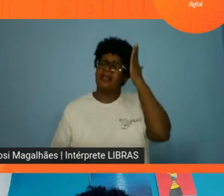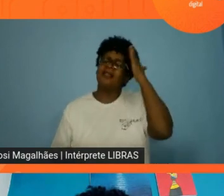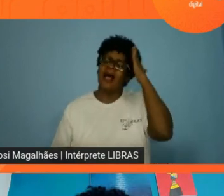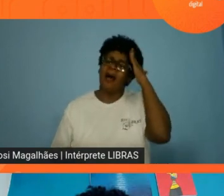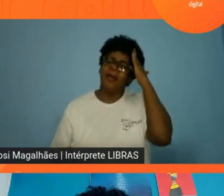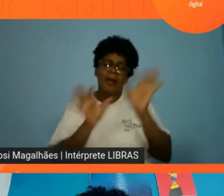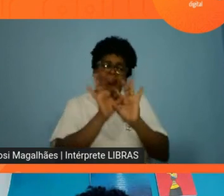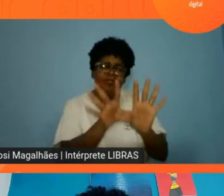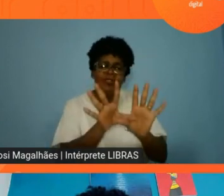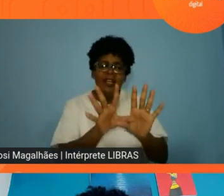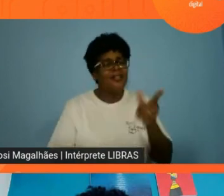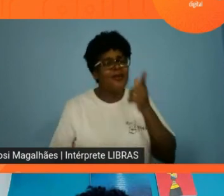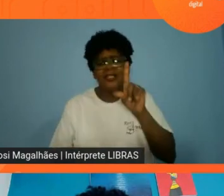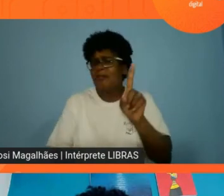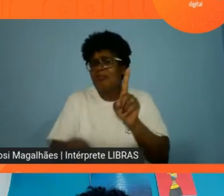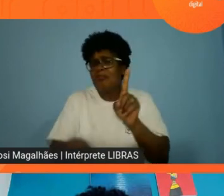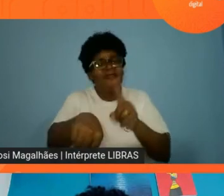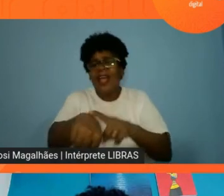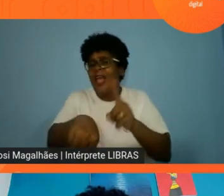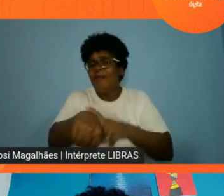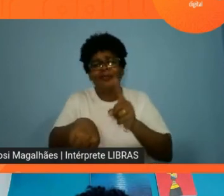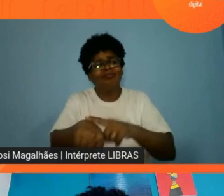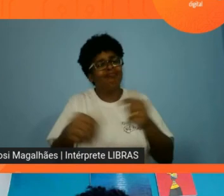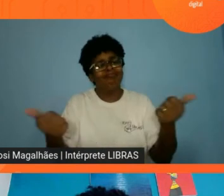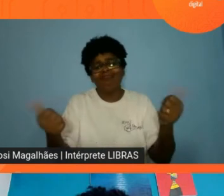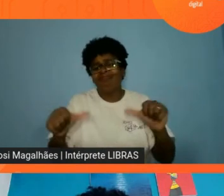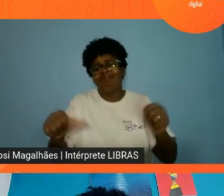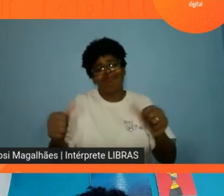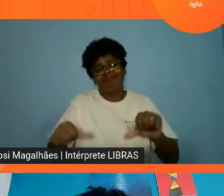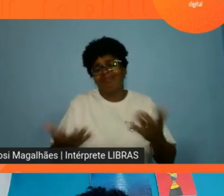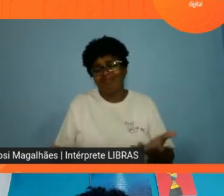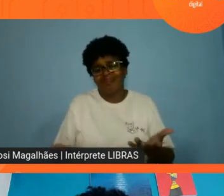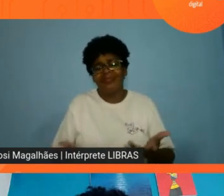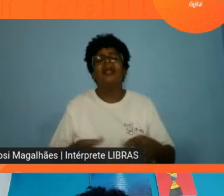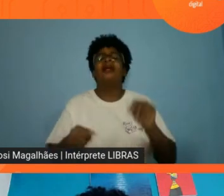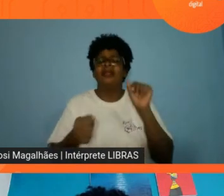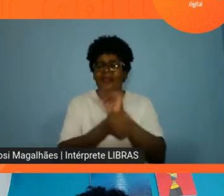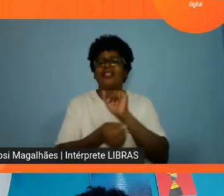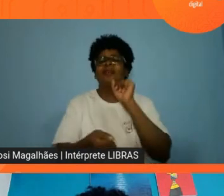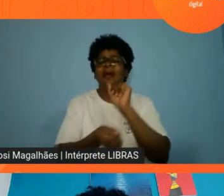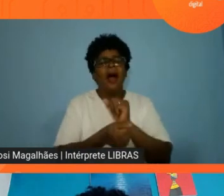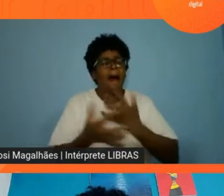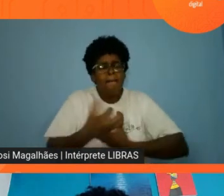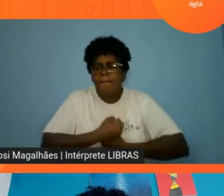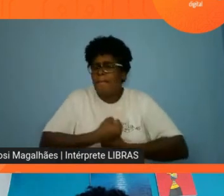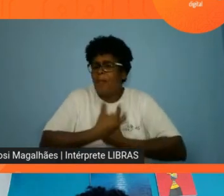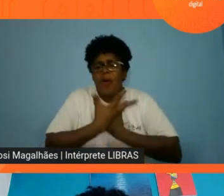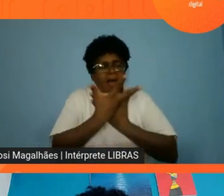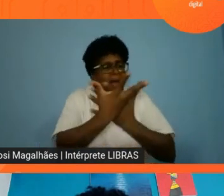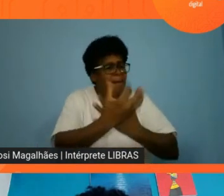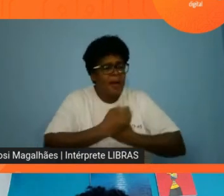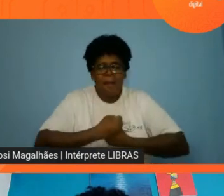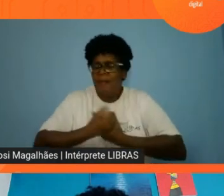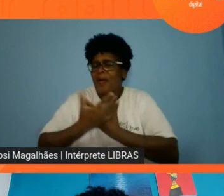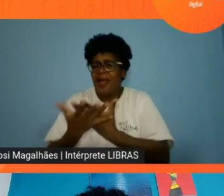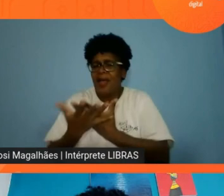não consigo mais, a gente não tem mais tempo. Gostaria de ouvir os poemas da Luciana, todos e tantos poemas lindos que eu acompanho vocês, mas a